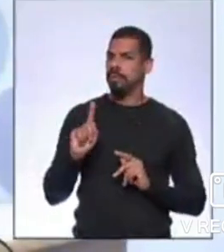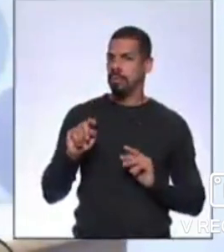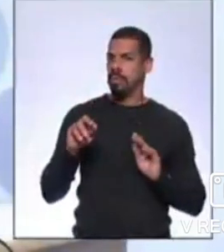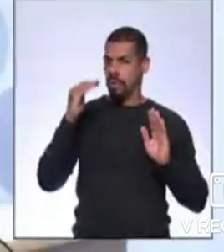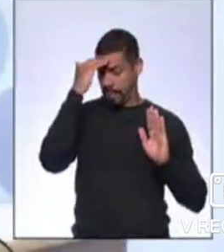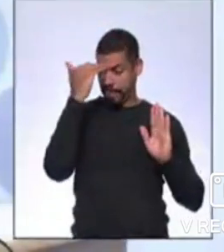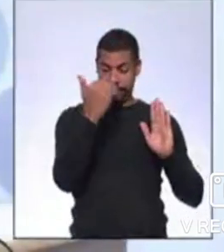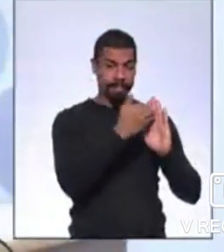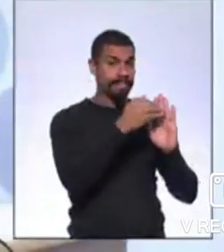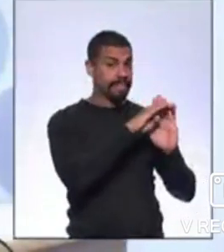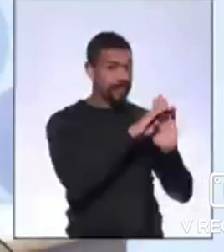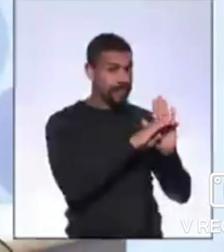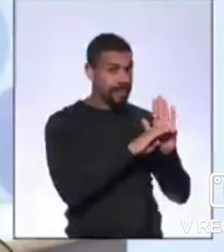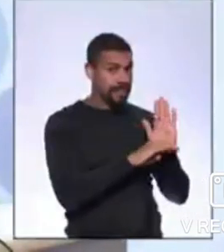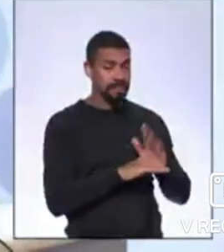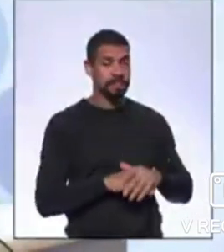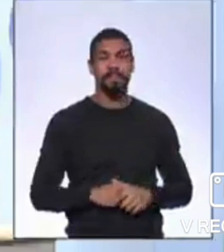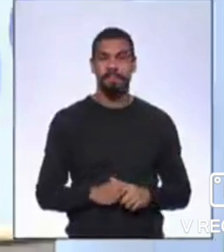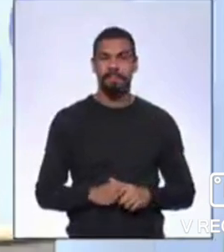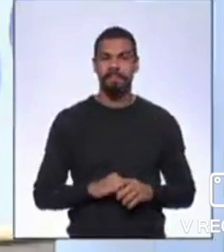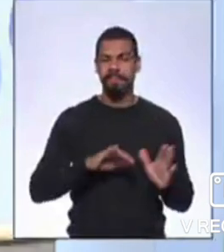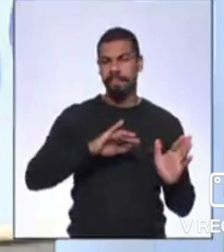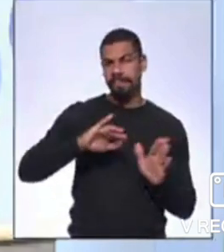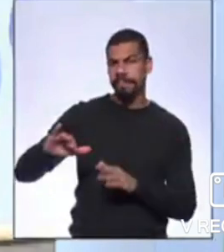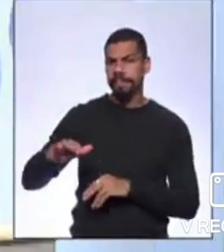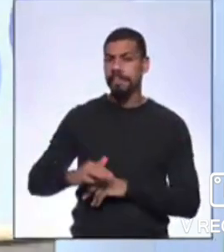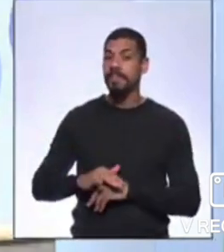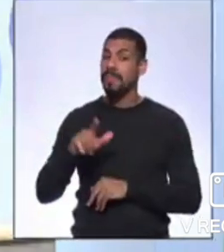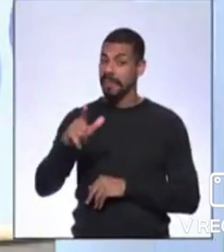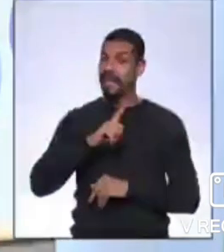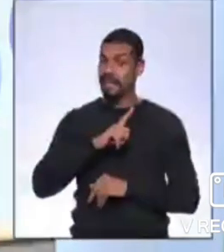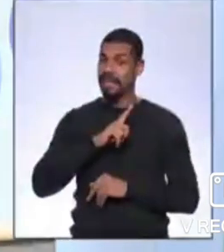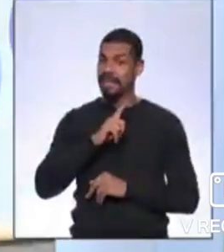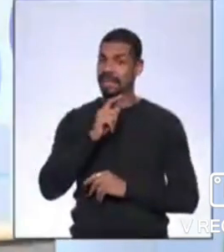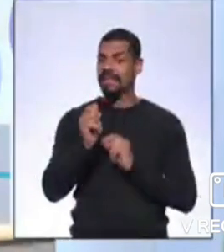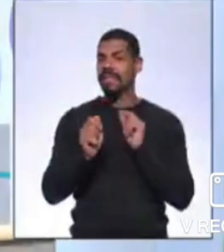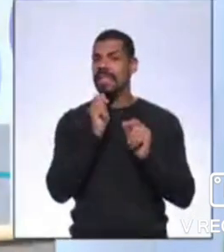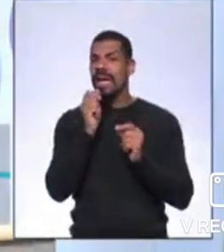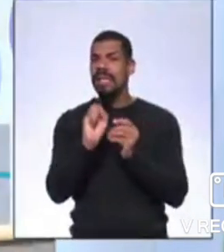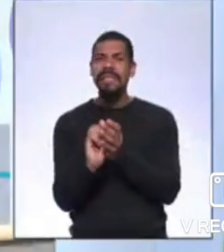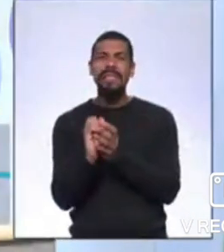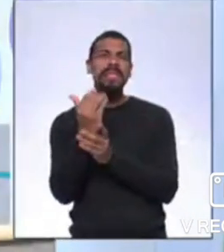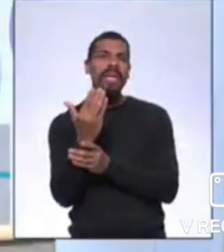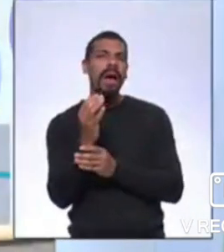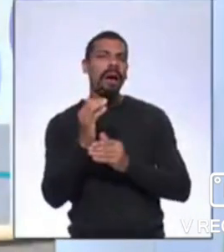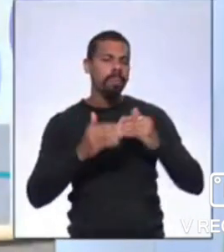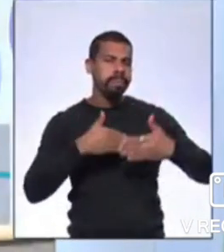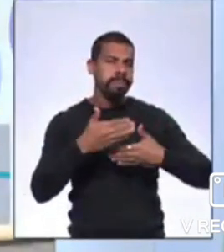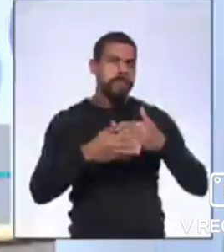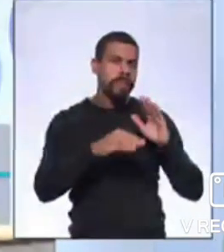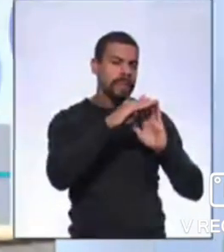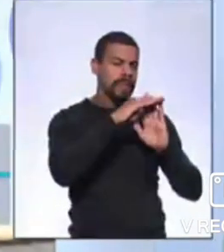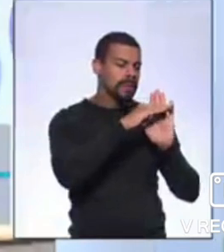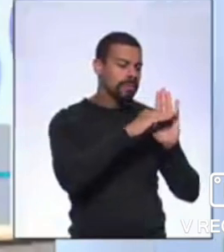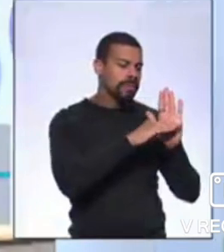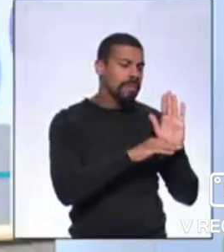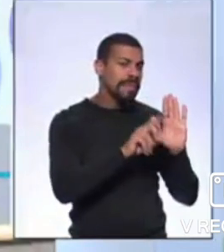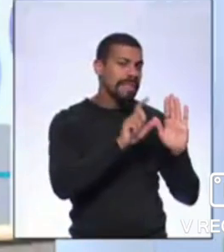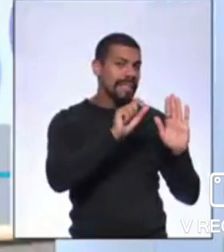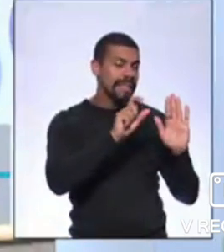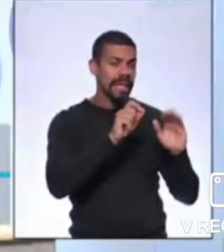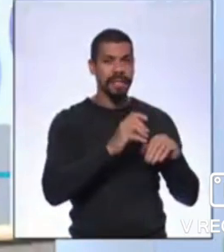regulação mesmo das relações sociais. E existe algo interessante aqui na criação, na produção dos 10 mandamentos,